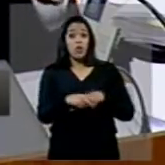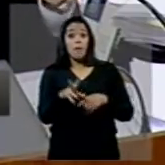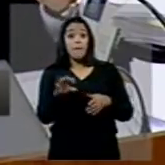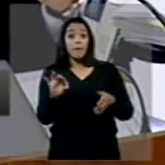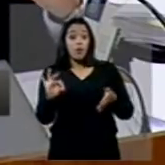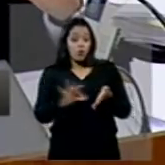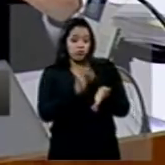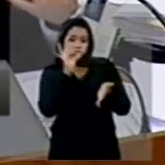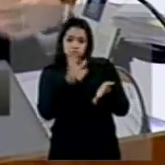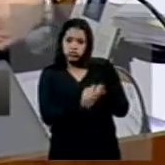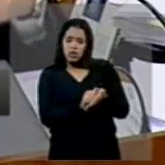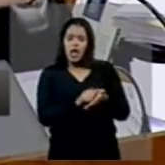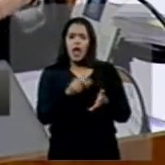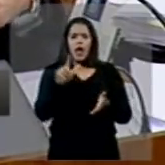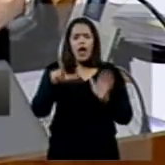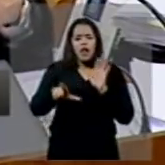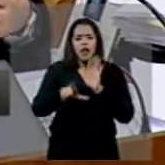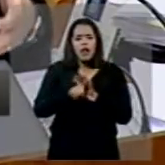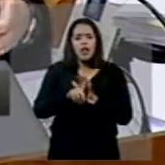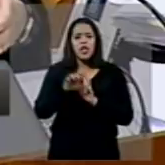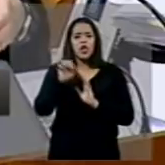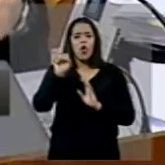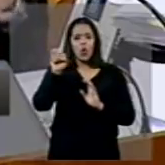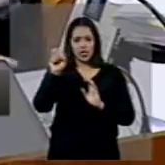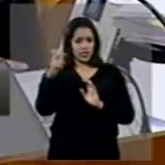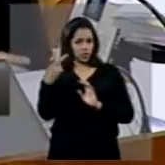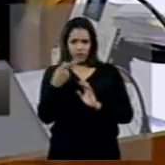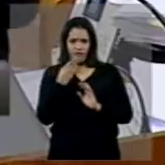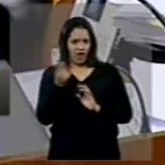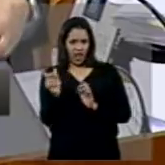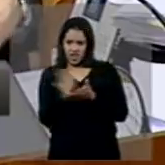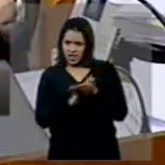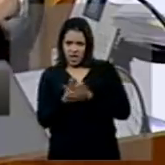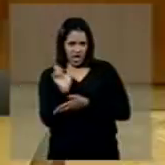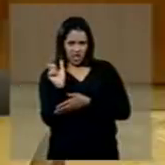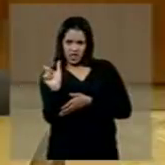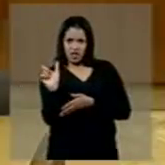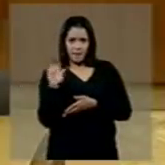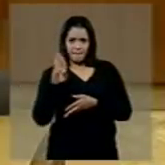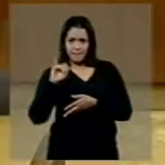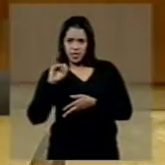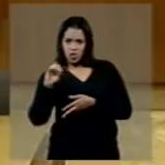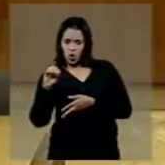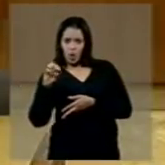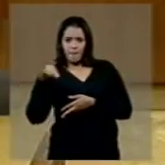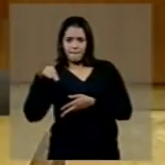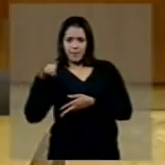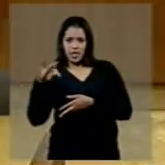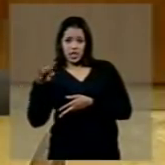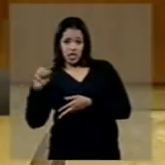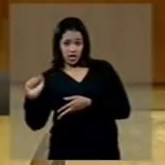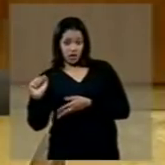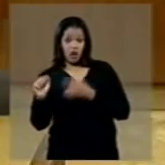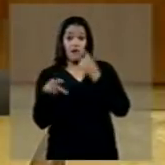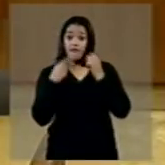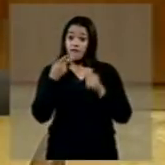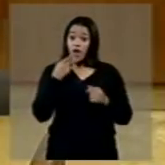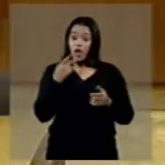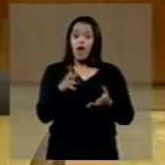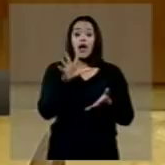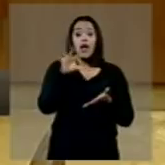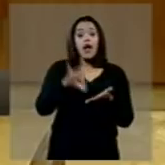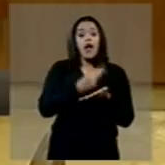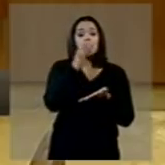A lei de 1985 não fala em biometria, fala em recadastramento. Esses recadastramentos foram sendo realizados